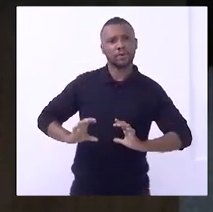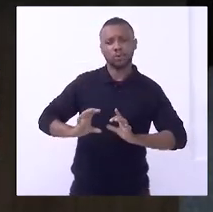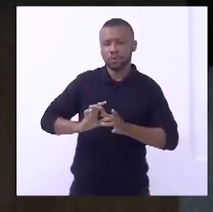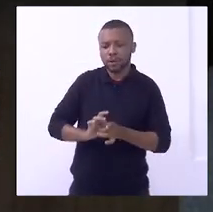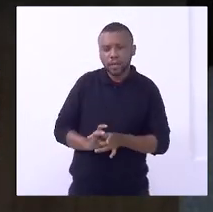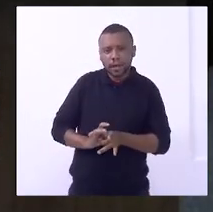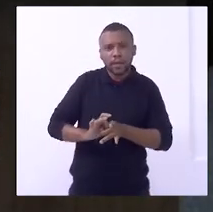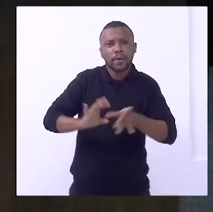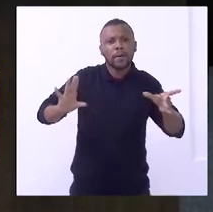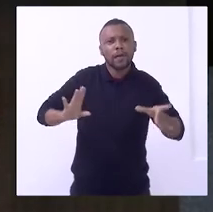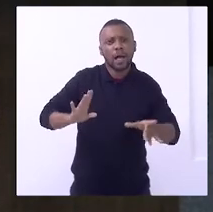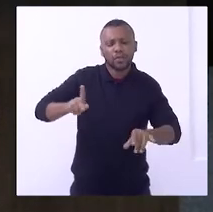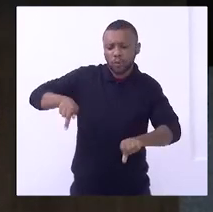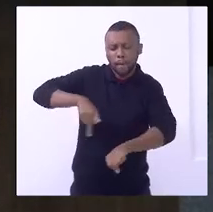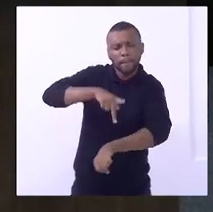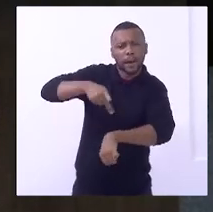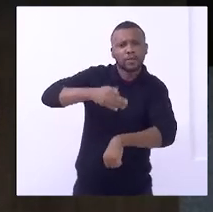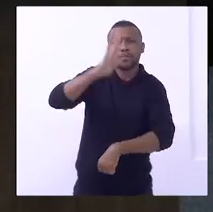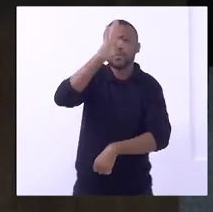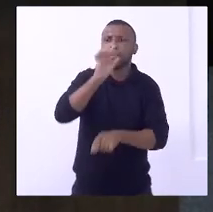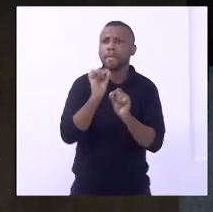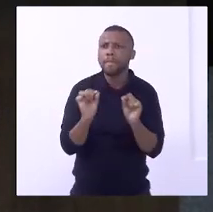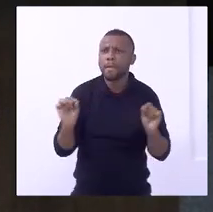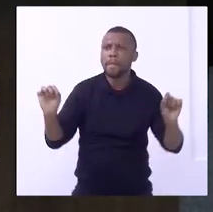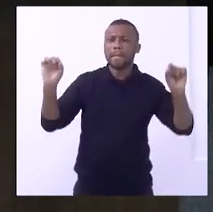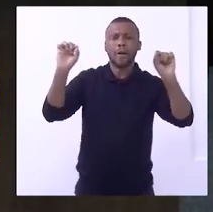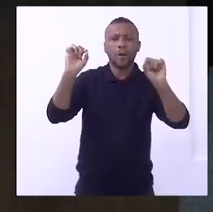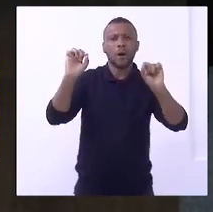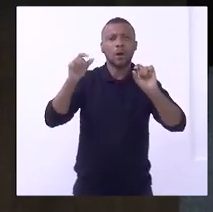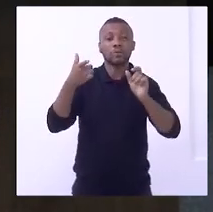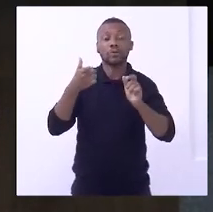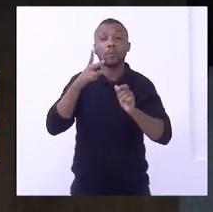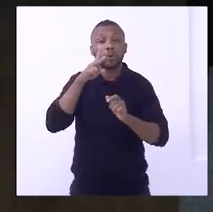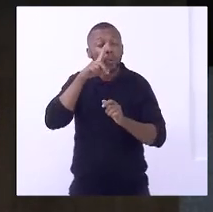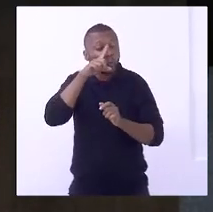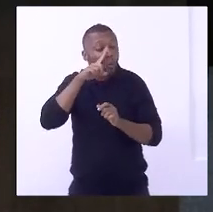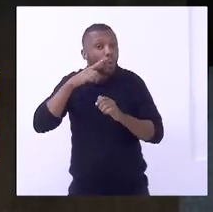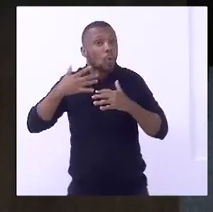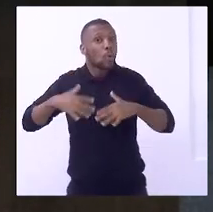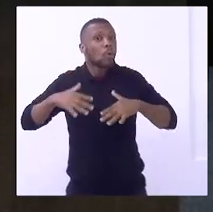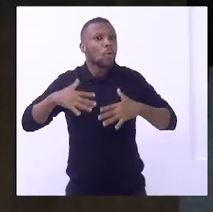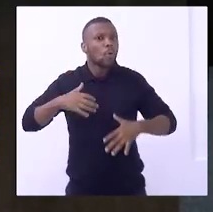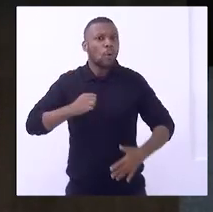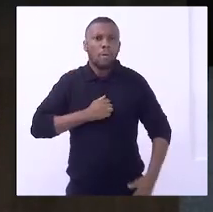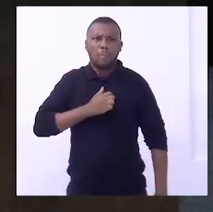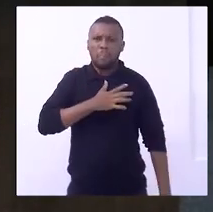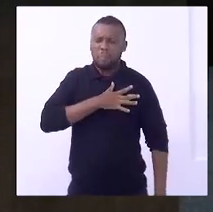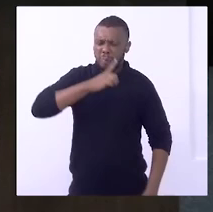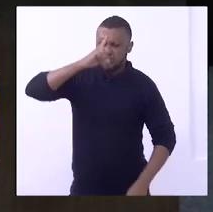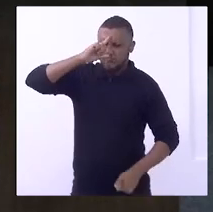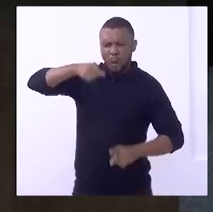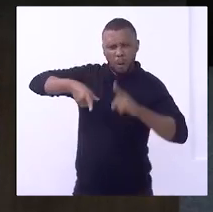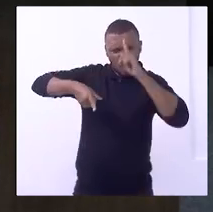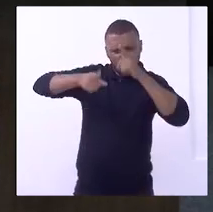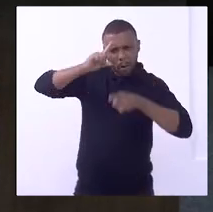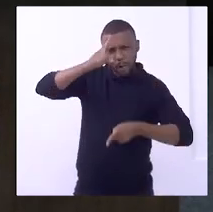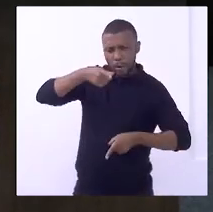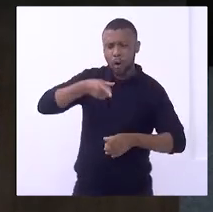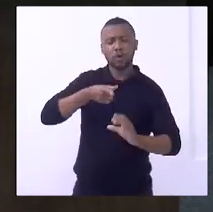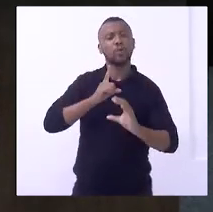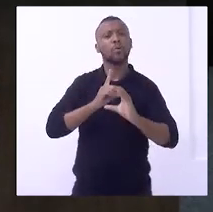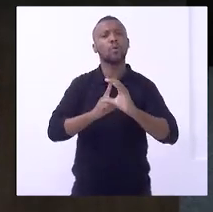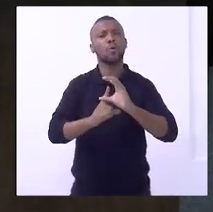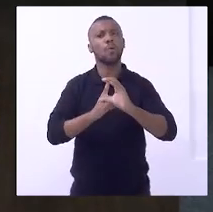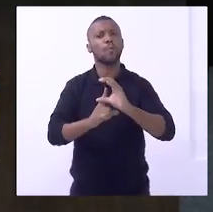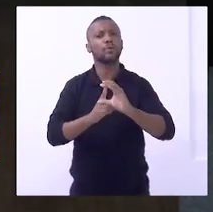libertaram o nosso país de um potencial regime totalitário que os comunistas